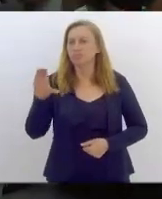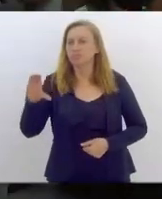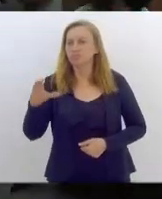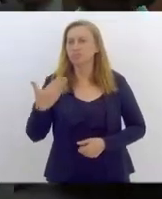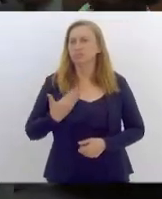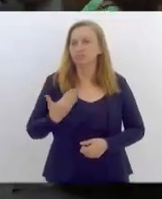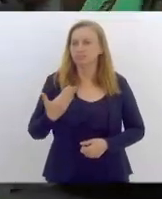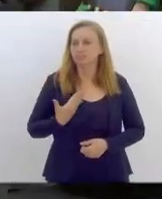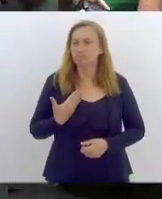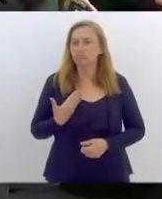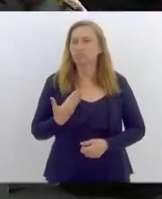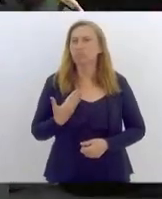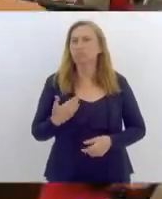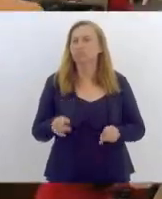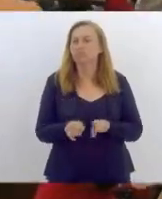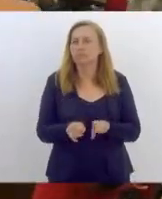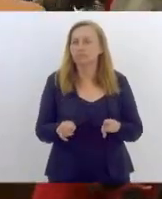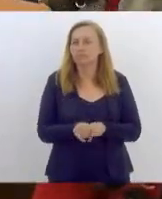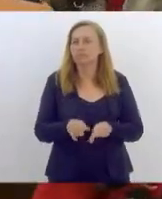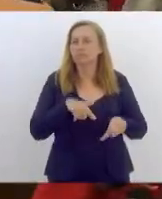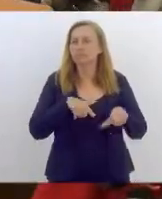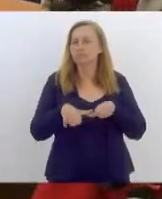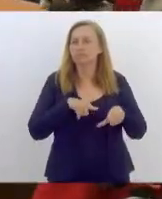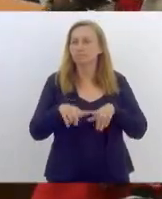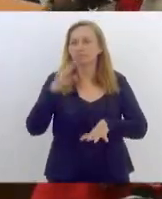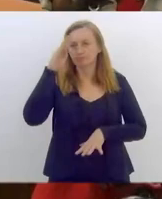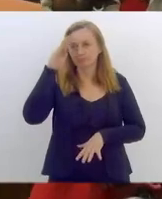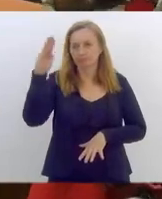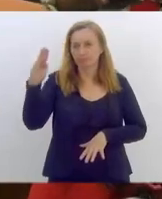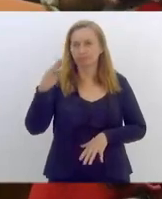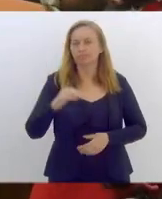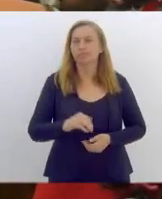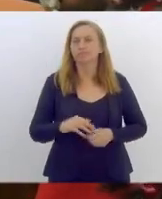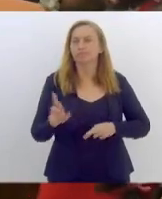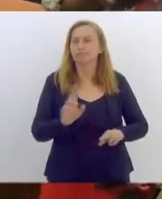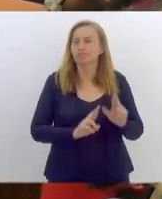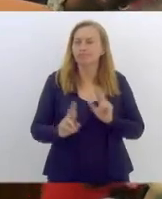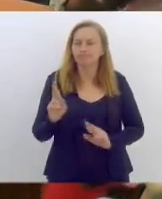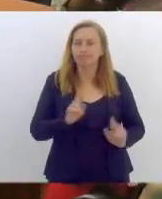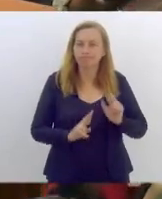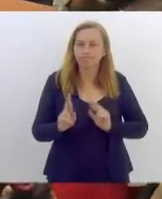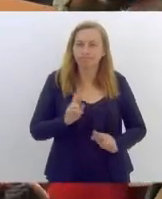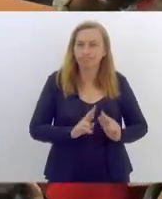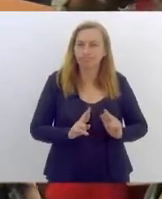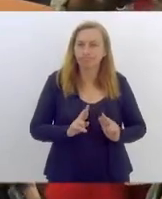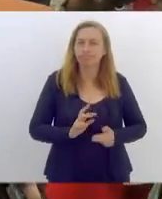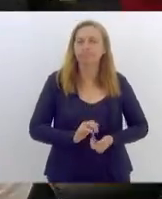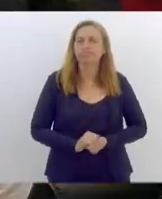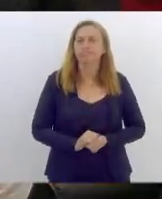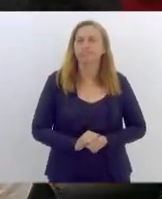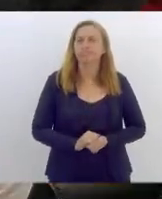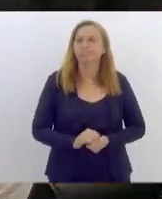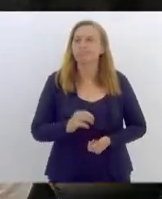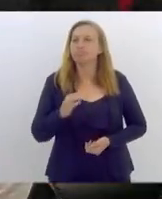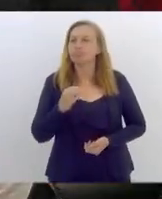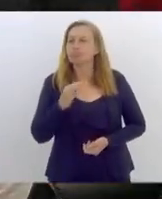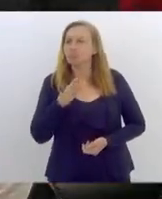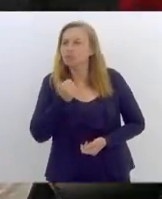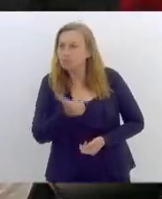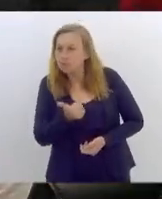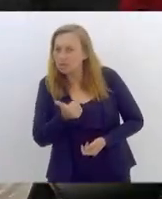amigo, companheiro, que também tem um trabalho fundamental com relação a... Tudo bem aí,